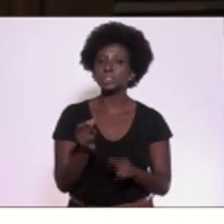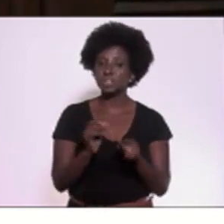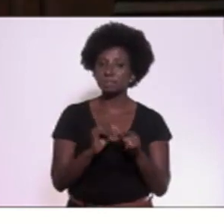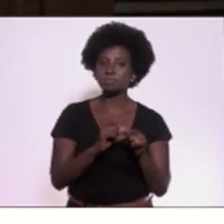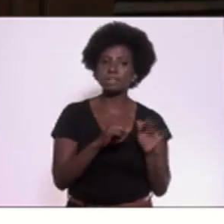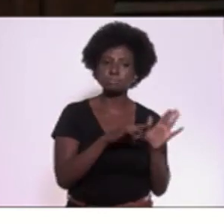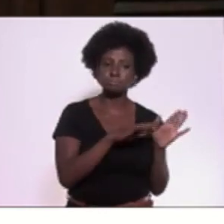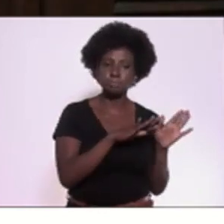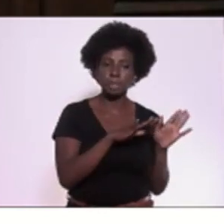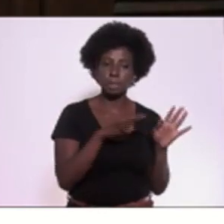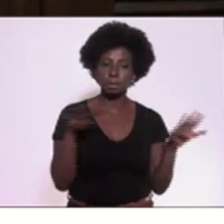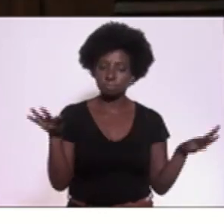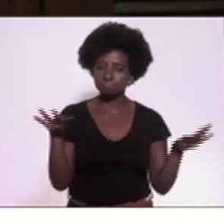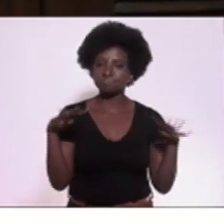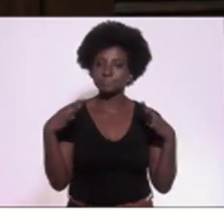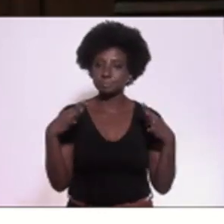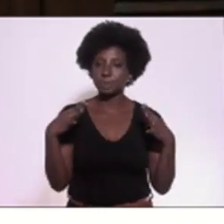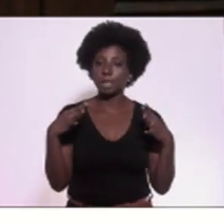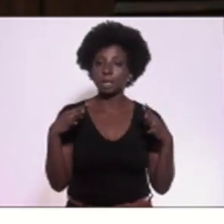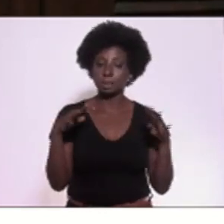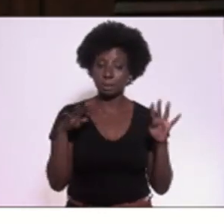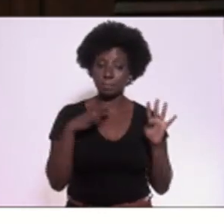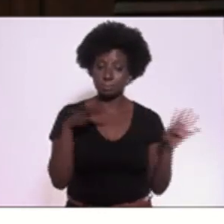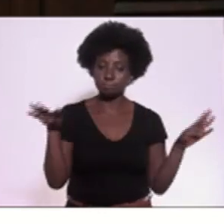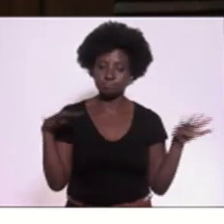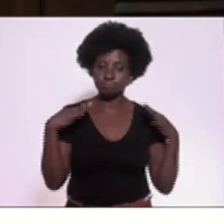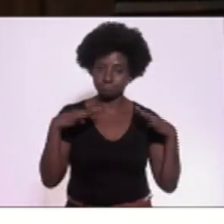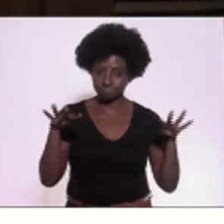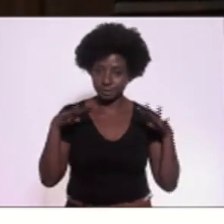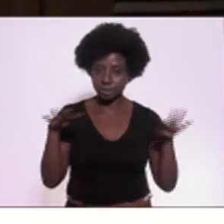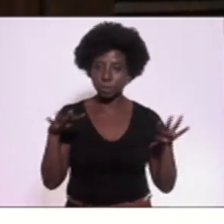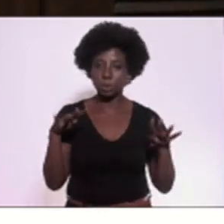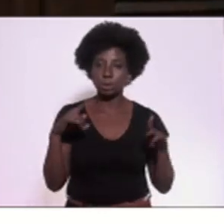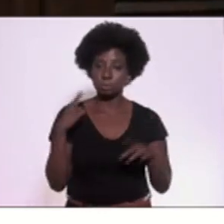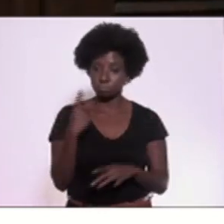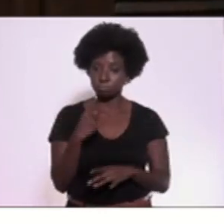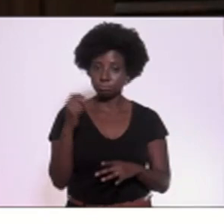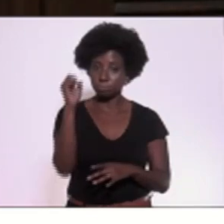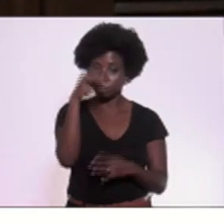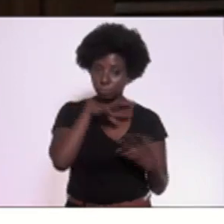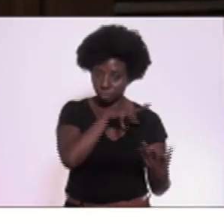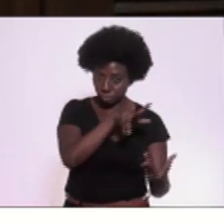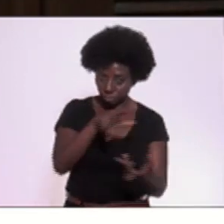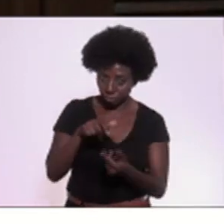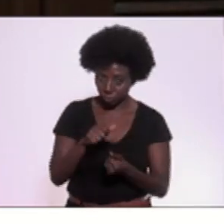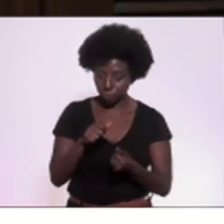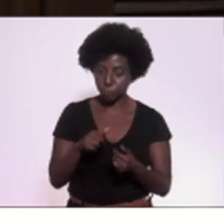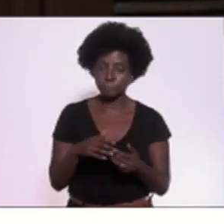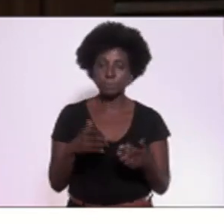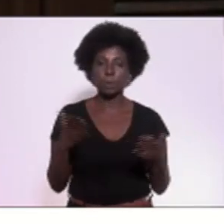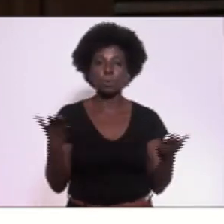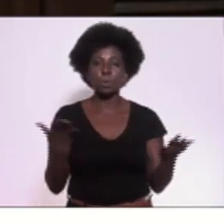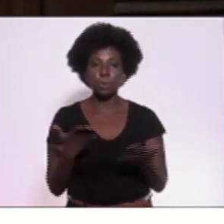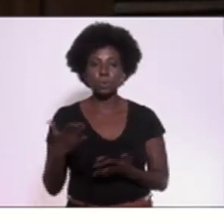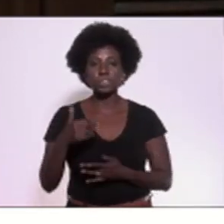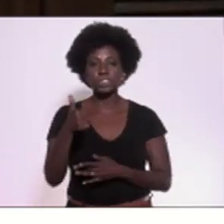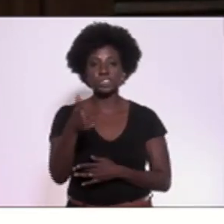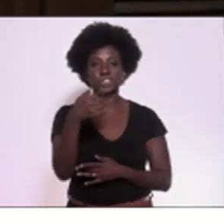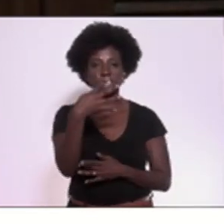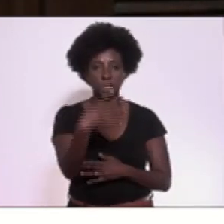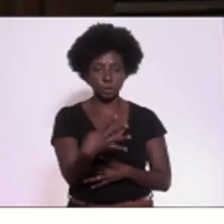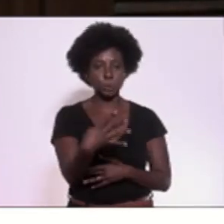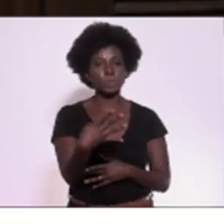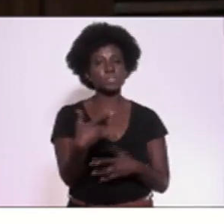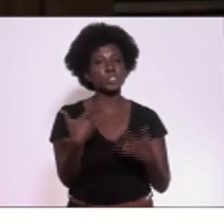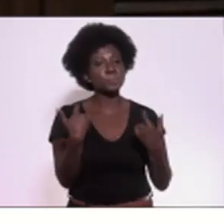mundo inteiro, inclusive, né? Então, nós não podíamos deixar, nesse dia 14, de referendar, e